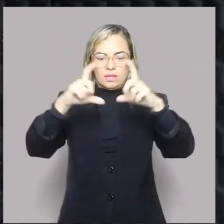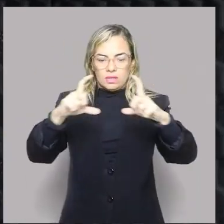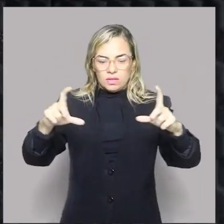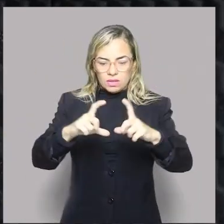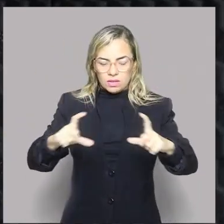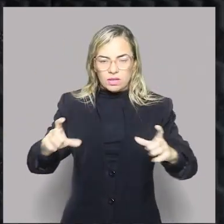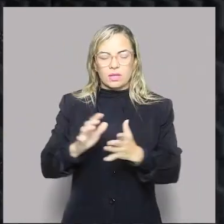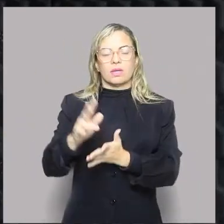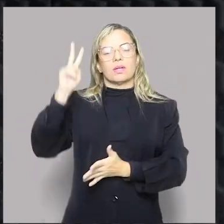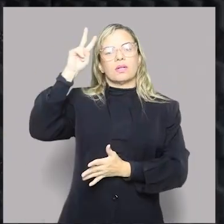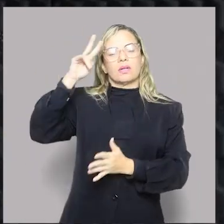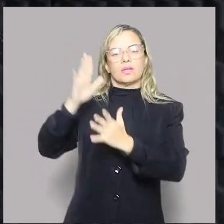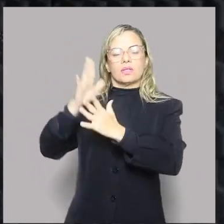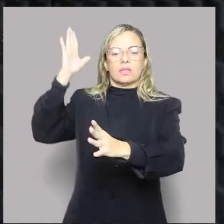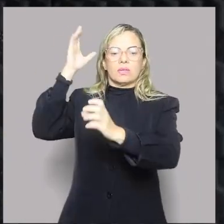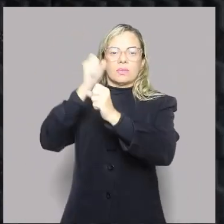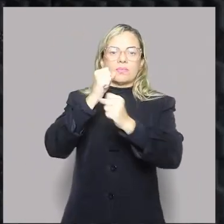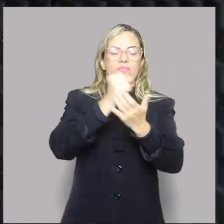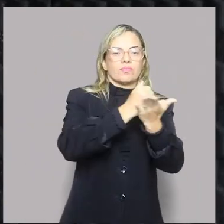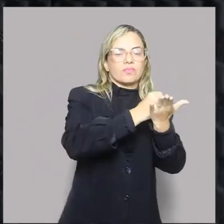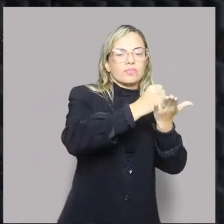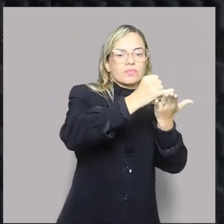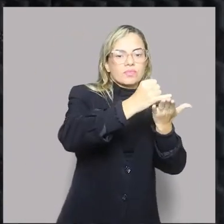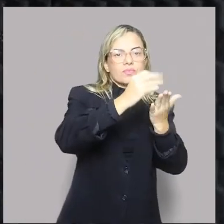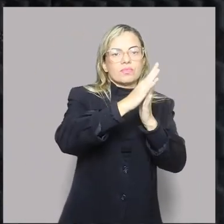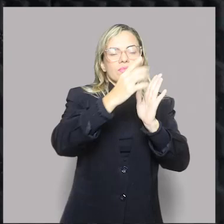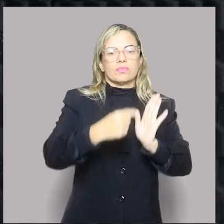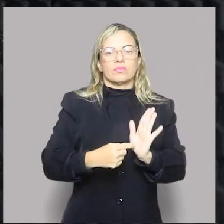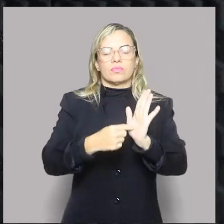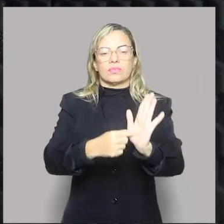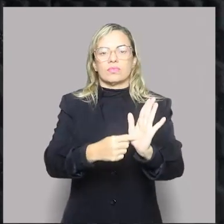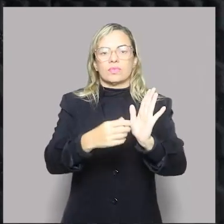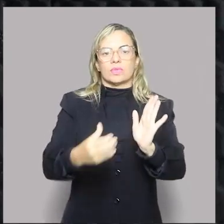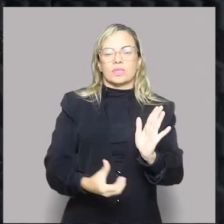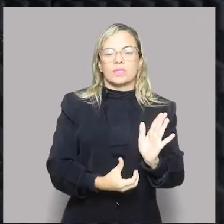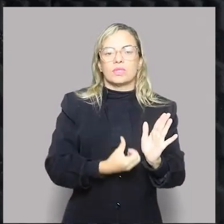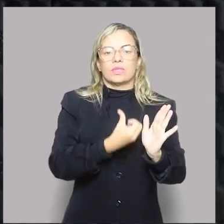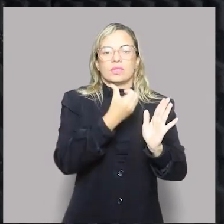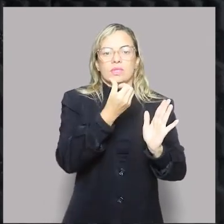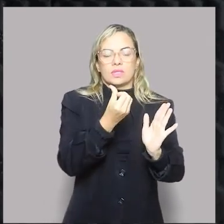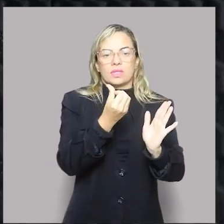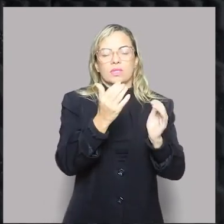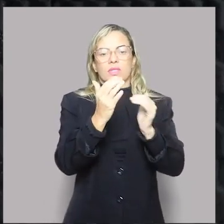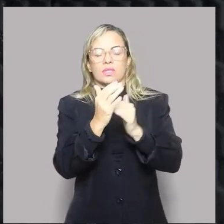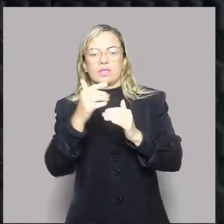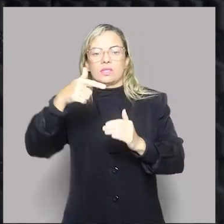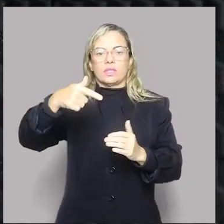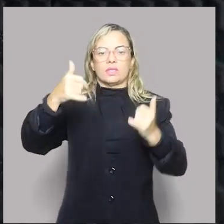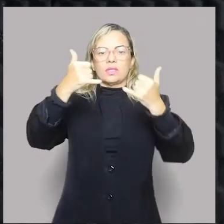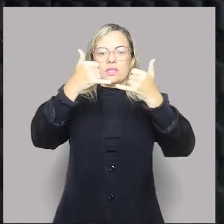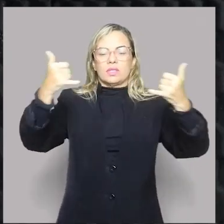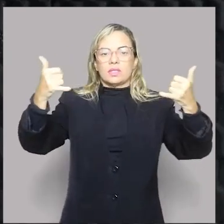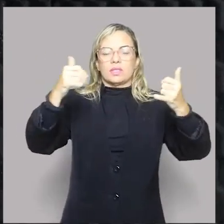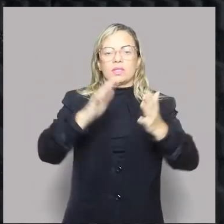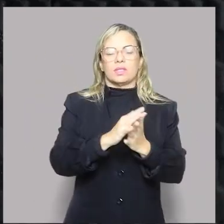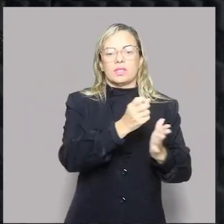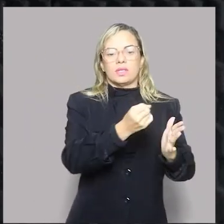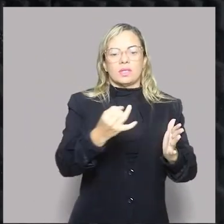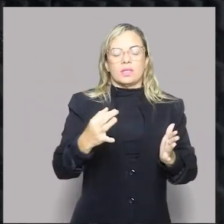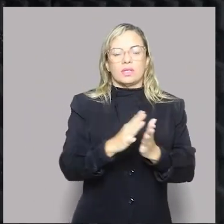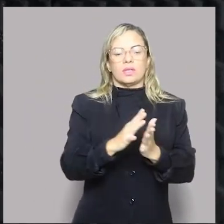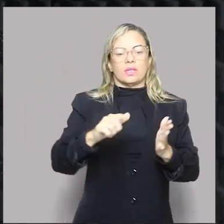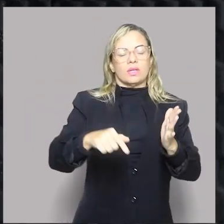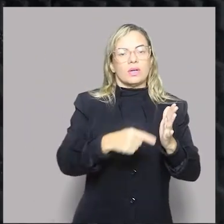diz, em aprofundar a ideia 1 lançada na tese. E a sua tese, relembrando, fica na